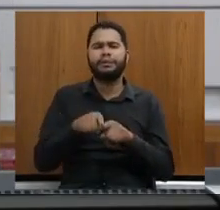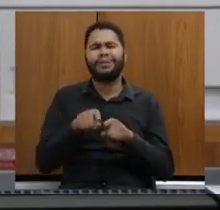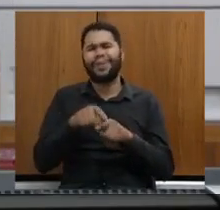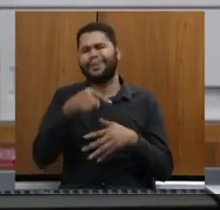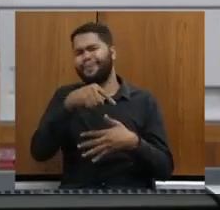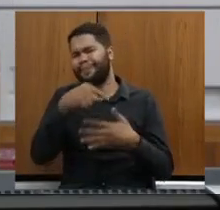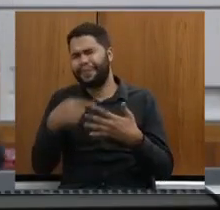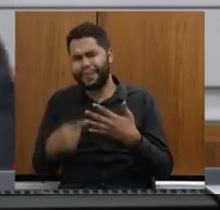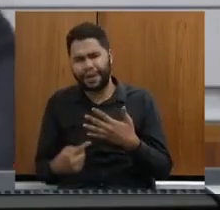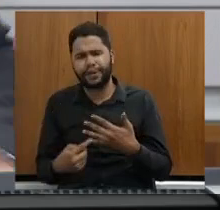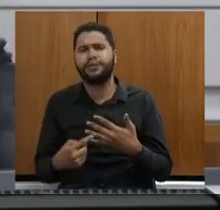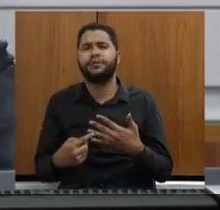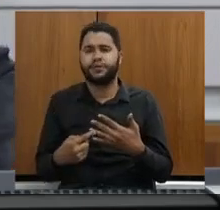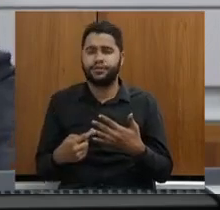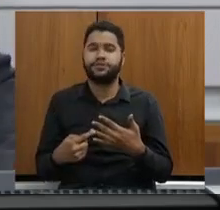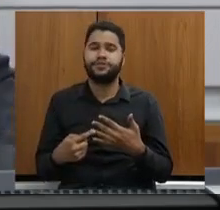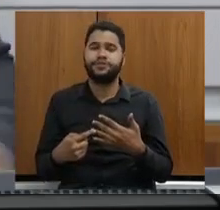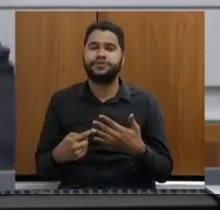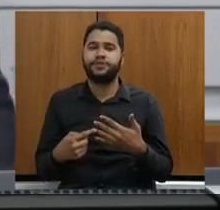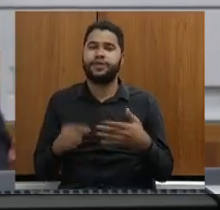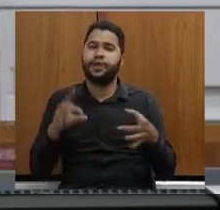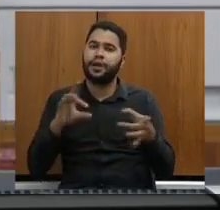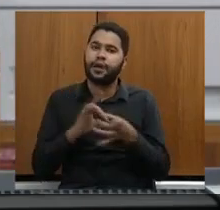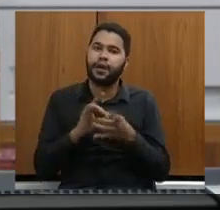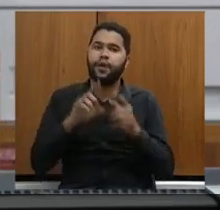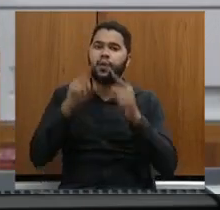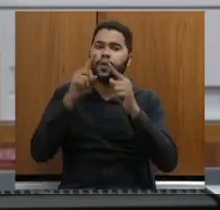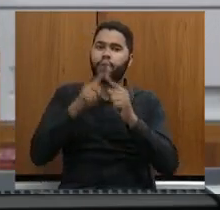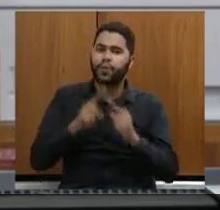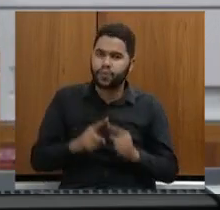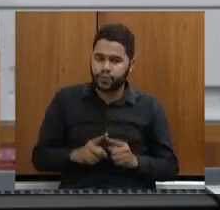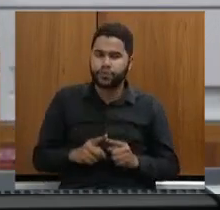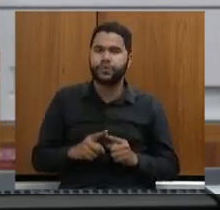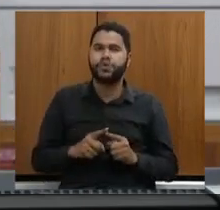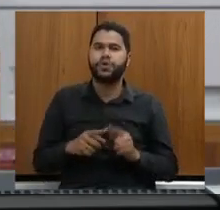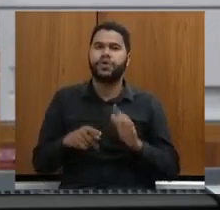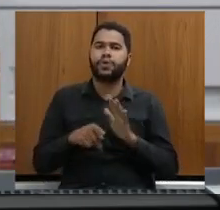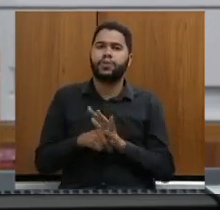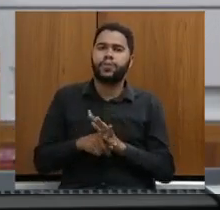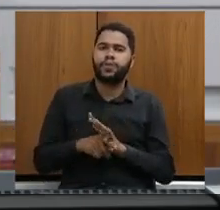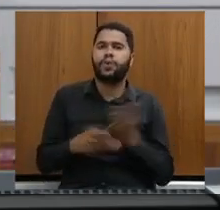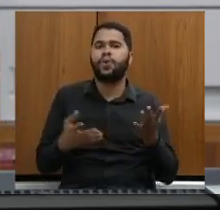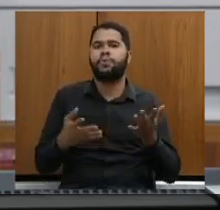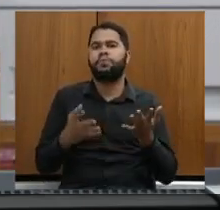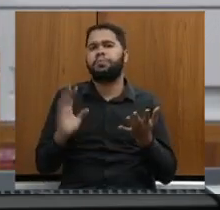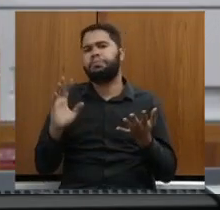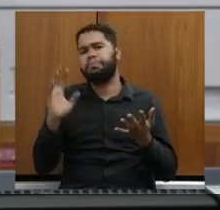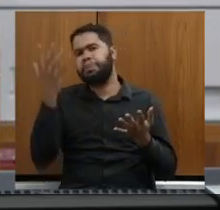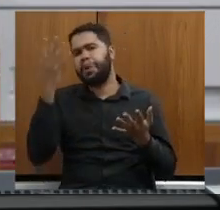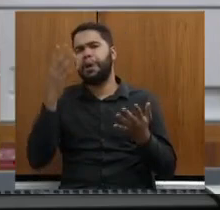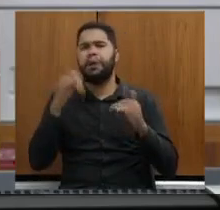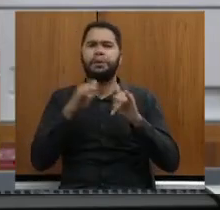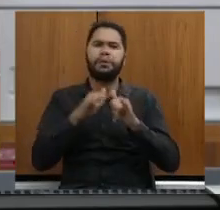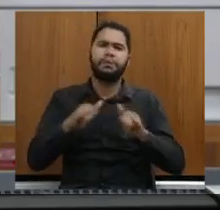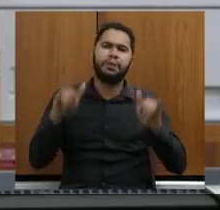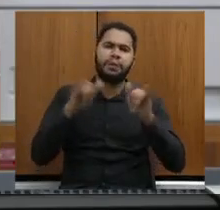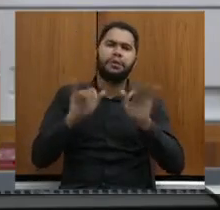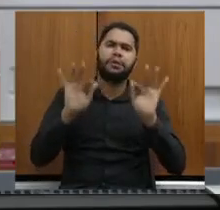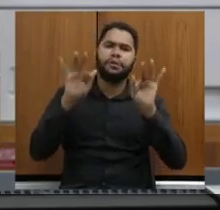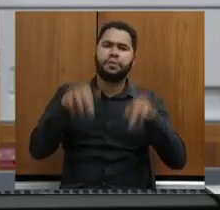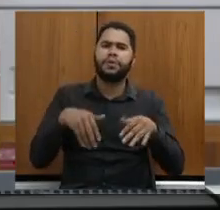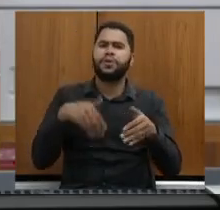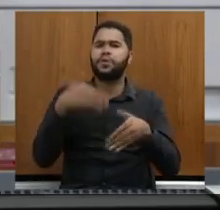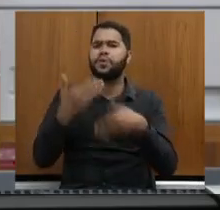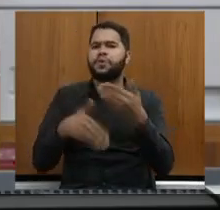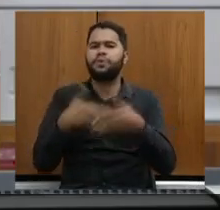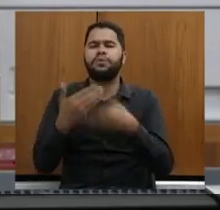ter uma série de questões aqui que estão ligados ao tipo nessa a planta baixa planta de situação declaração de finalização